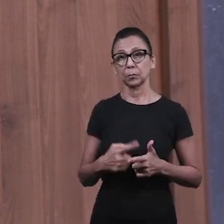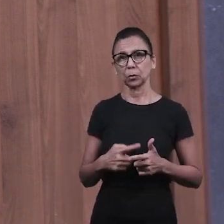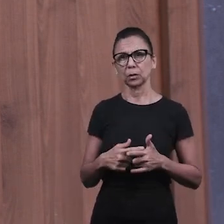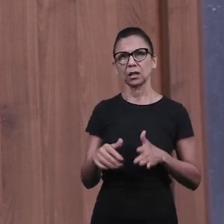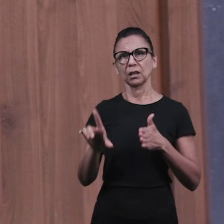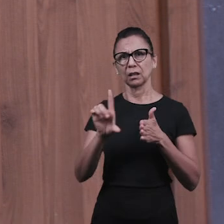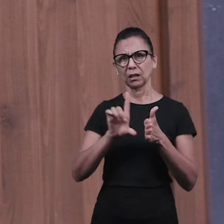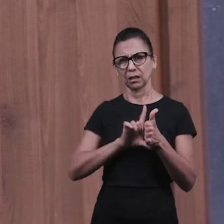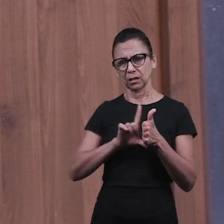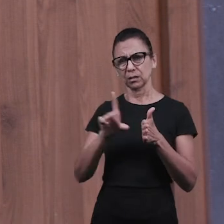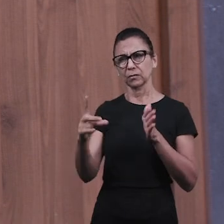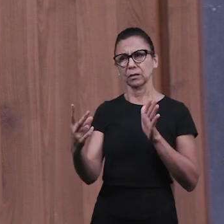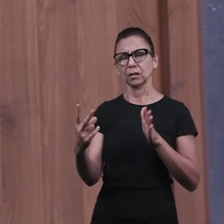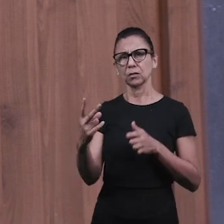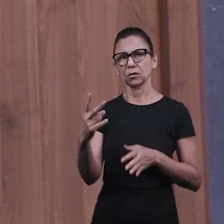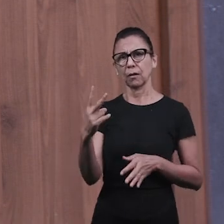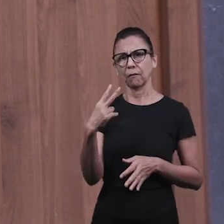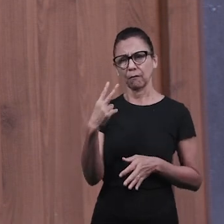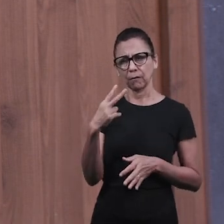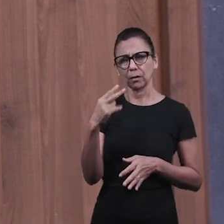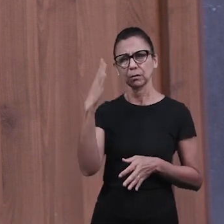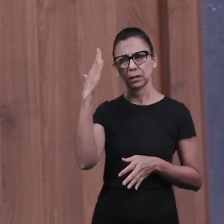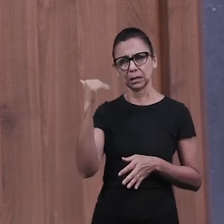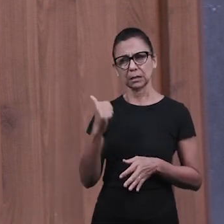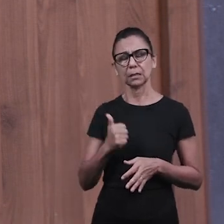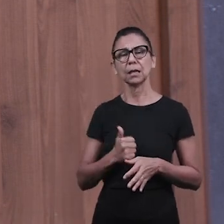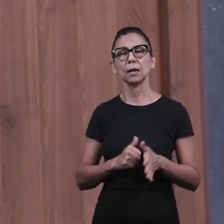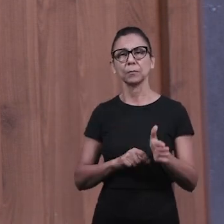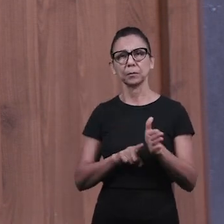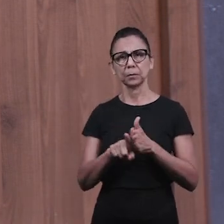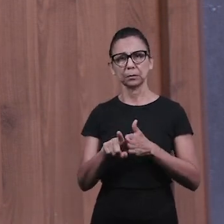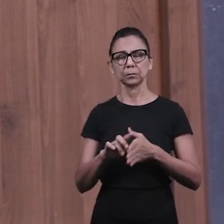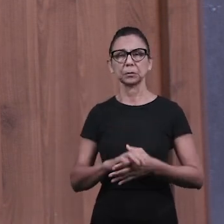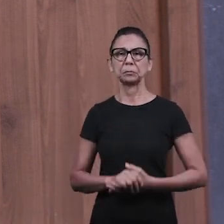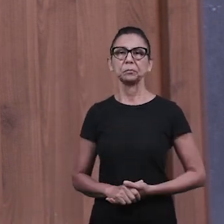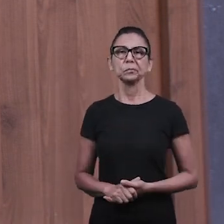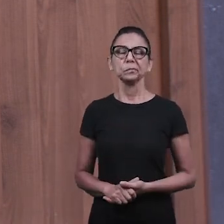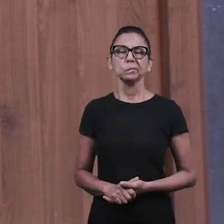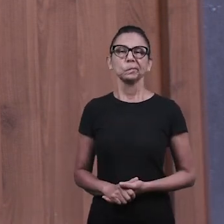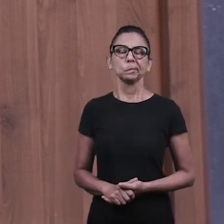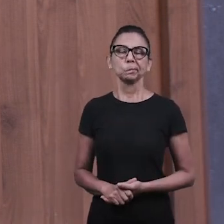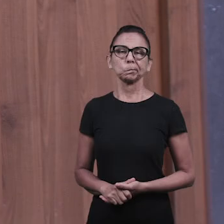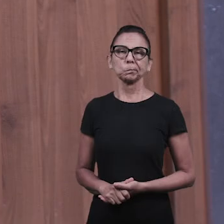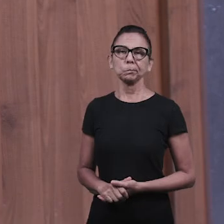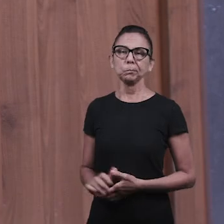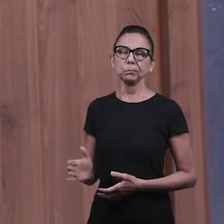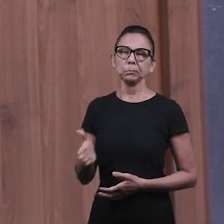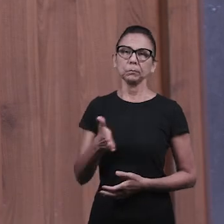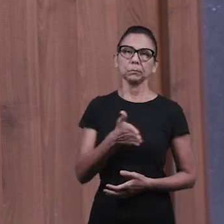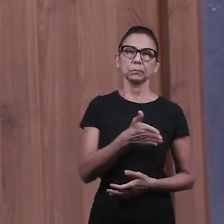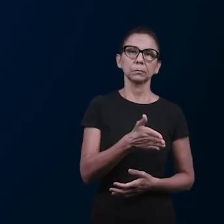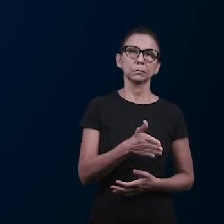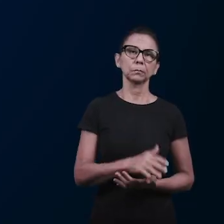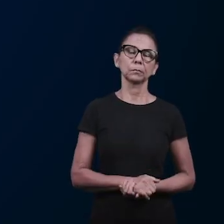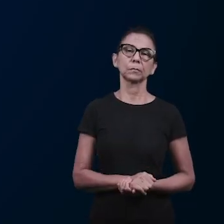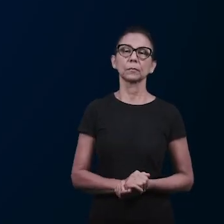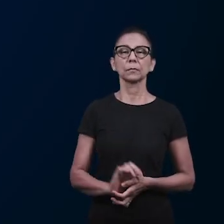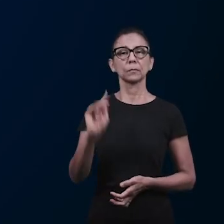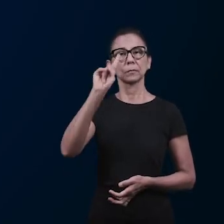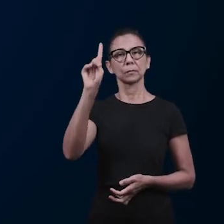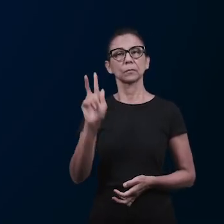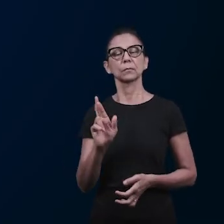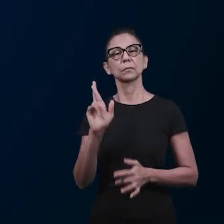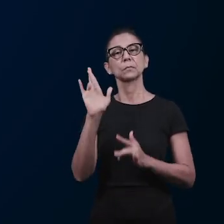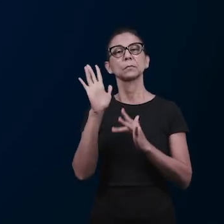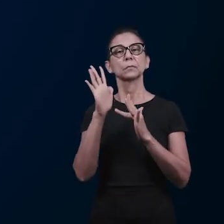citada para você aí na pergunta que é feita. Vamos então à resposta da pergunta.